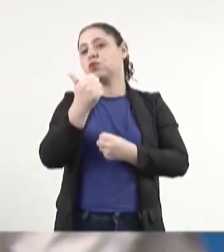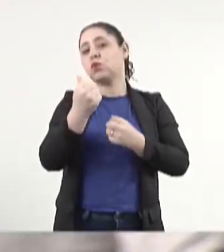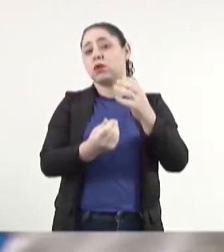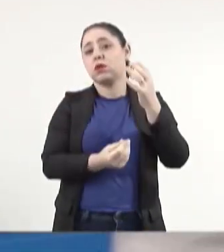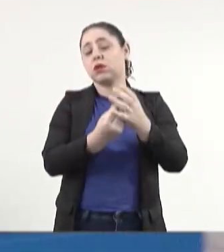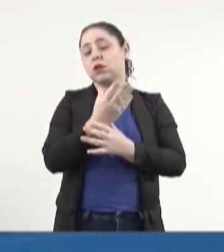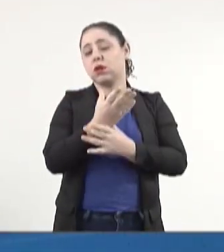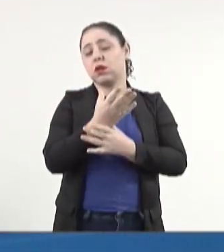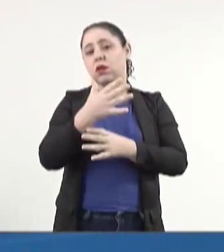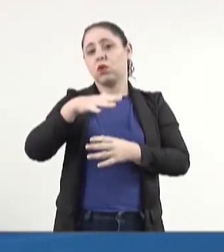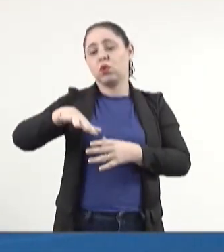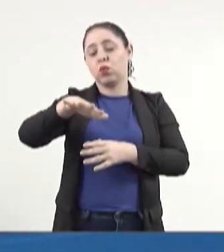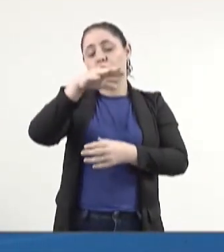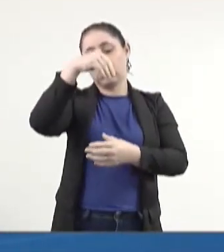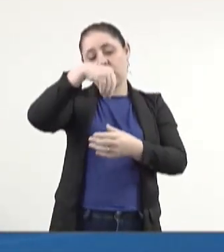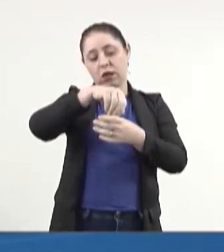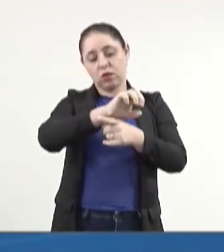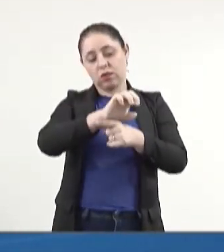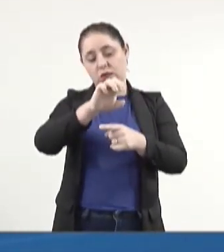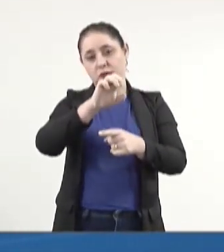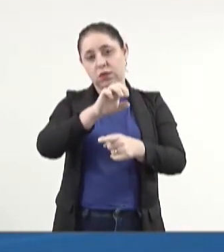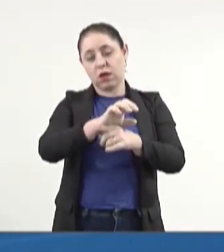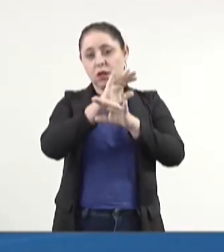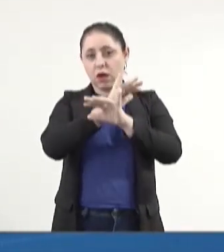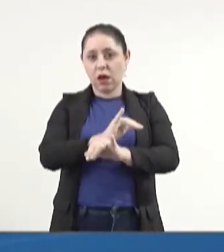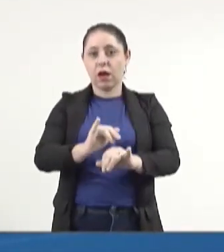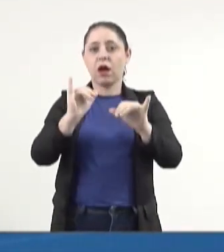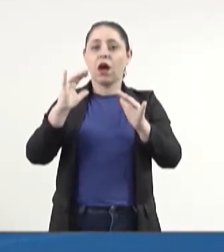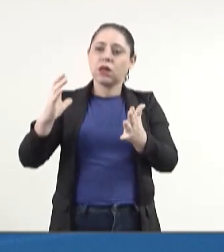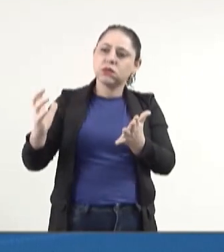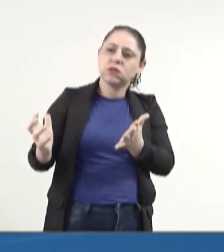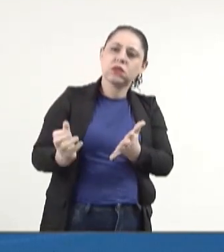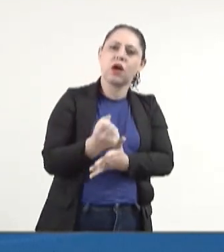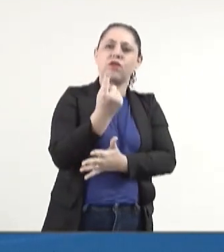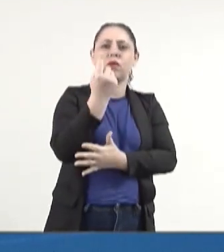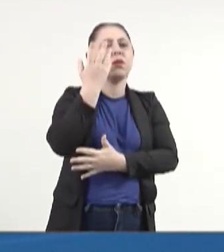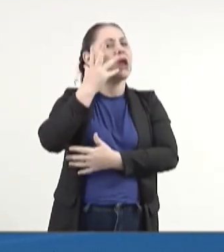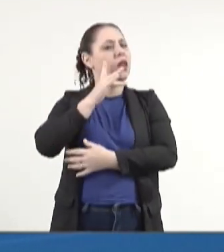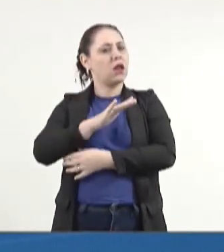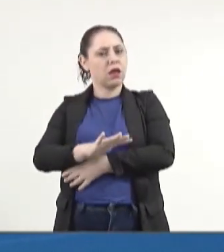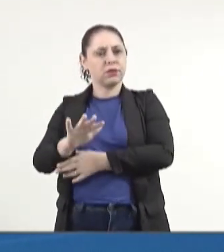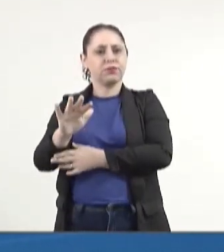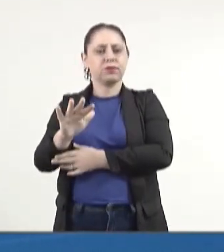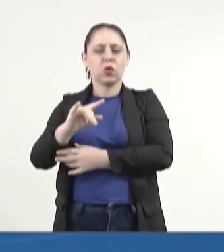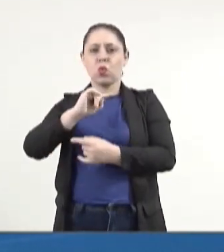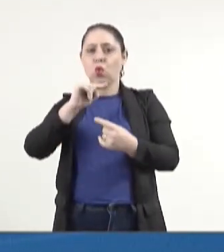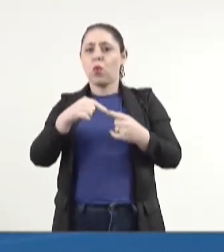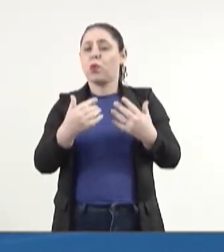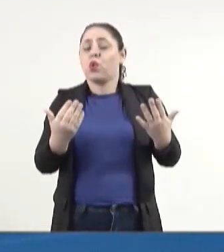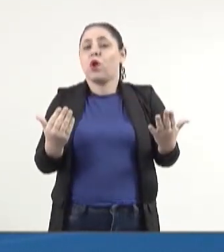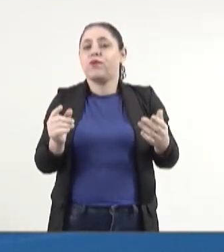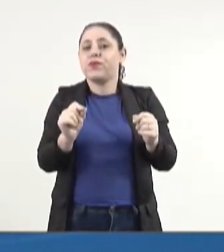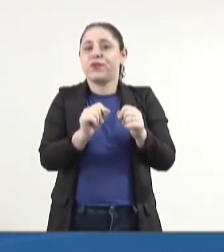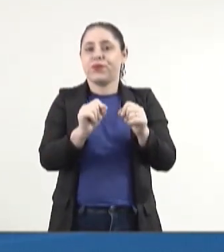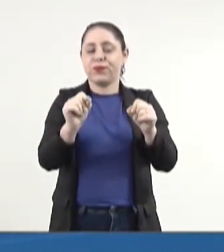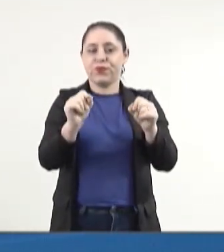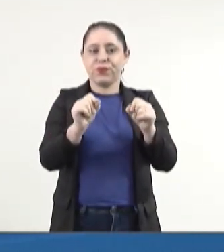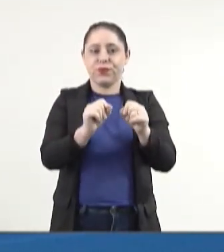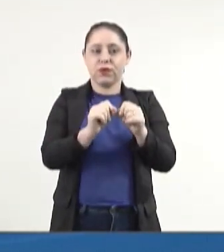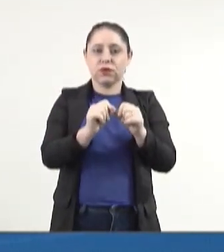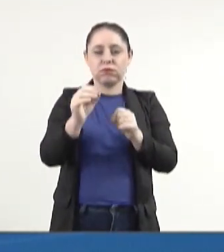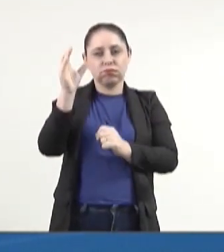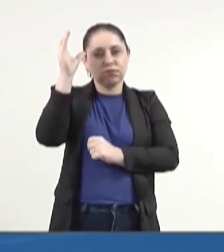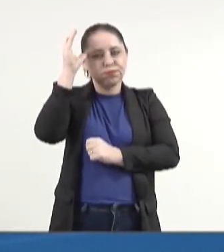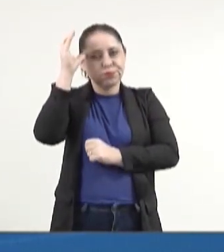Fica instituída no âmbito do Estado do Mato Grosso do Sul a campanha Salve uma Criança, com o objetivo de promover